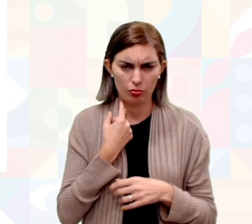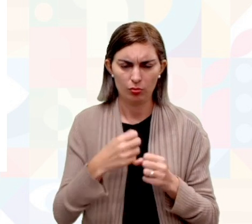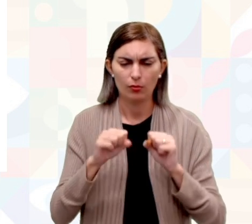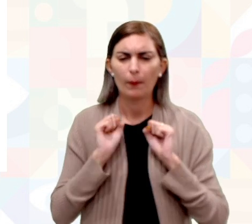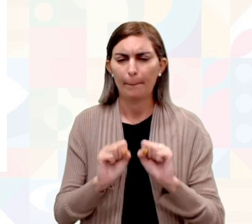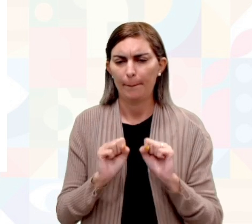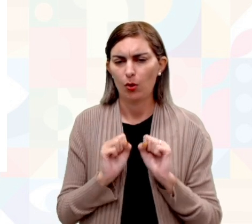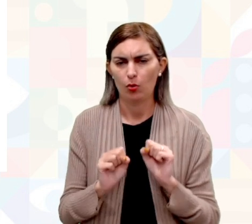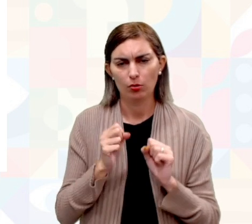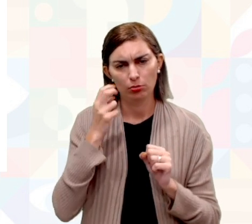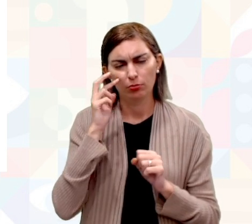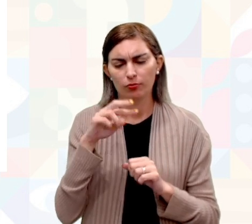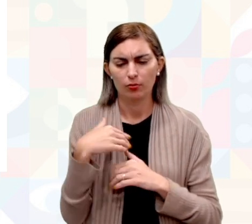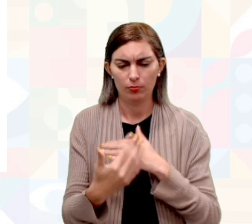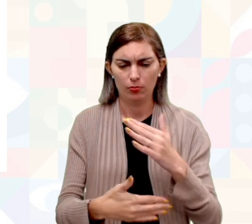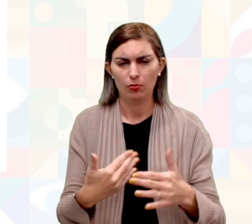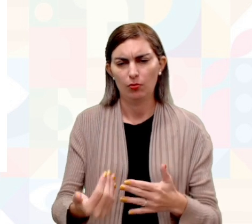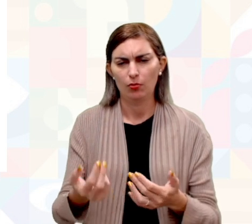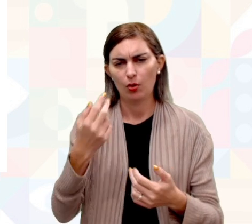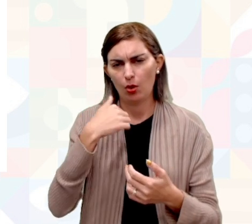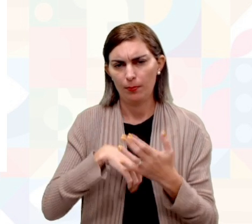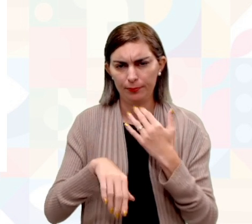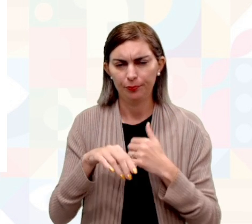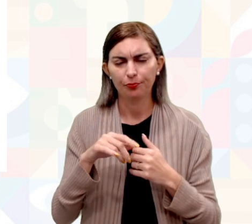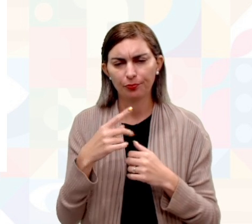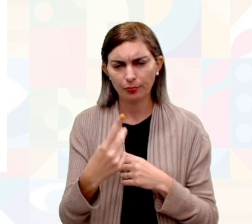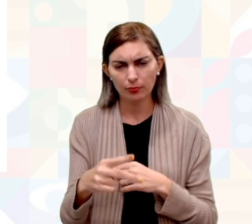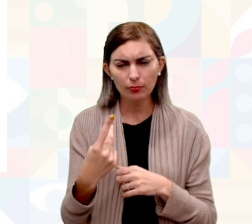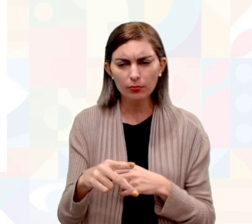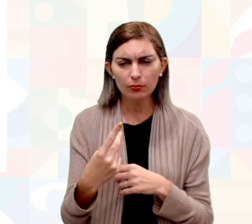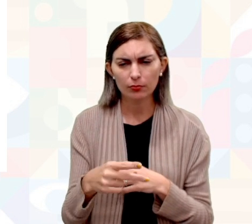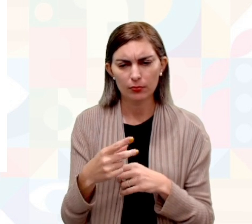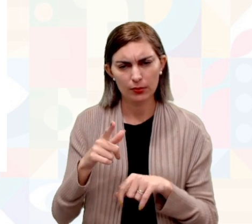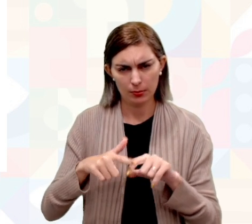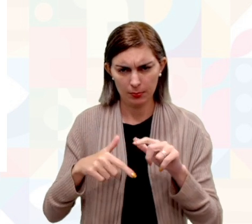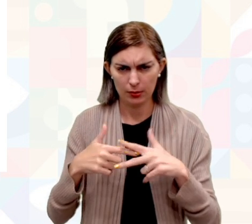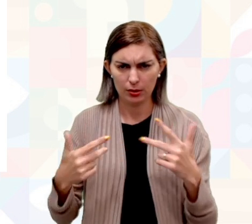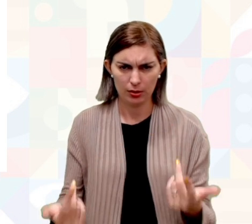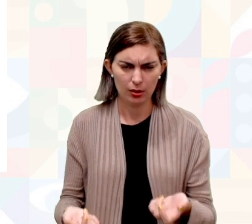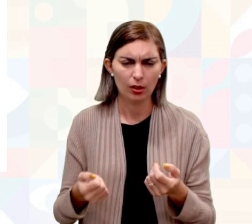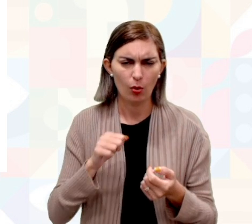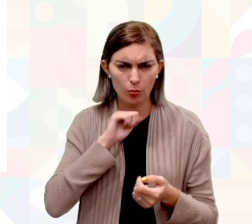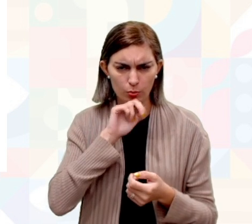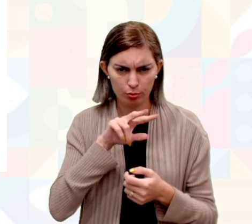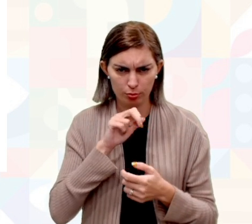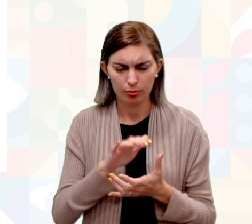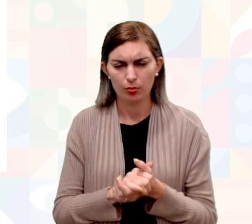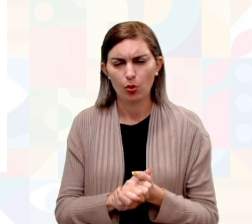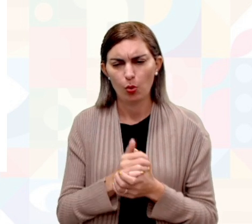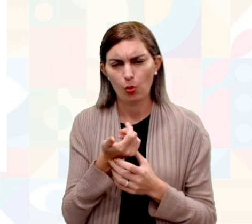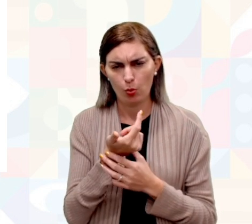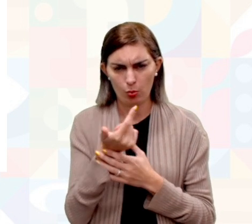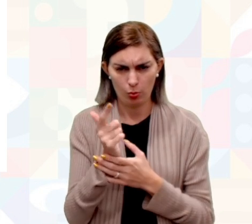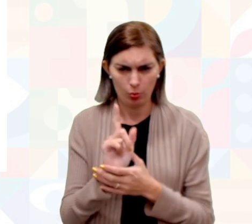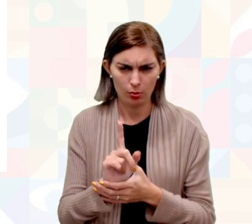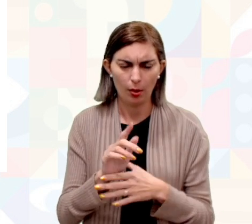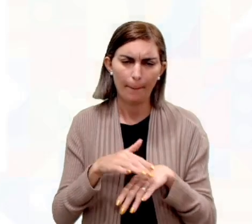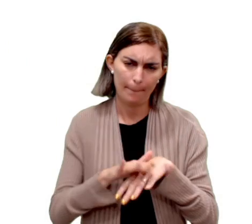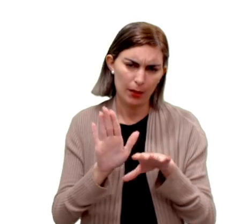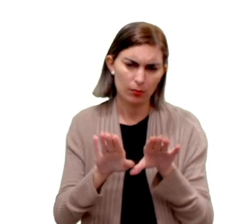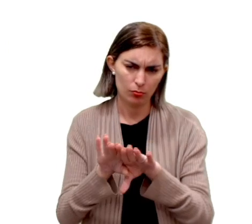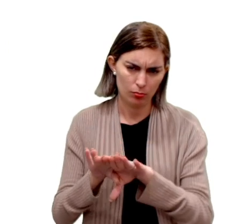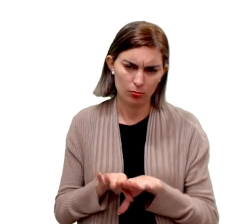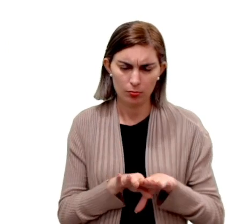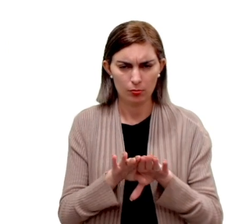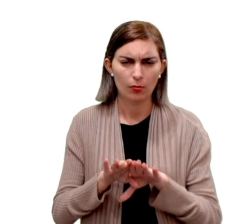pode vir a ingerir esse material intoxicado. E uma outra forma, que é a mais comum,